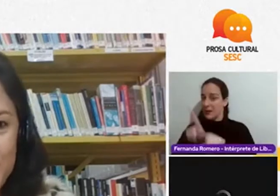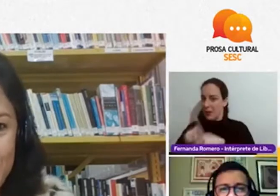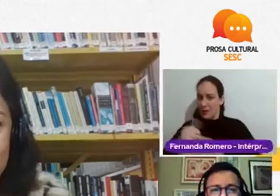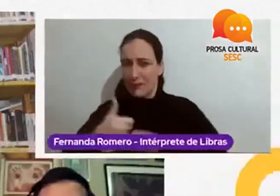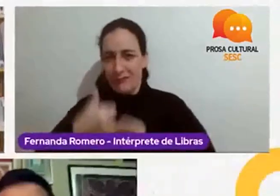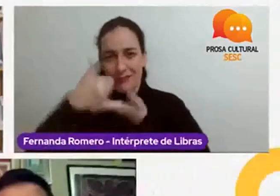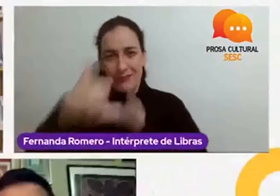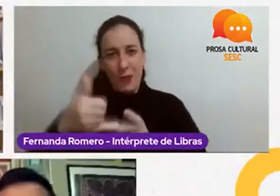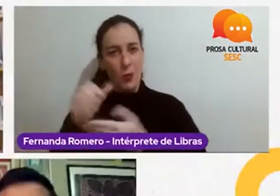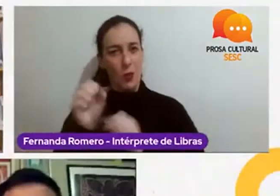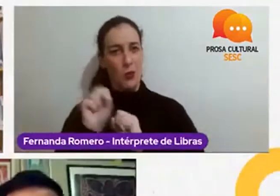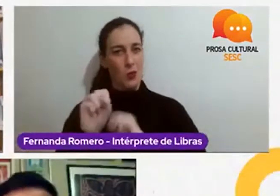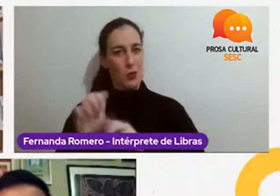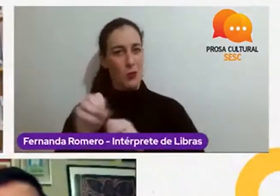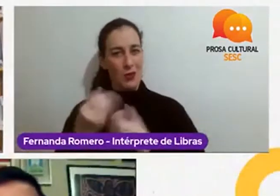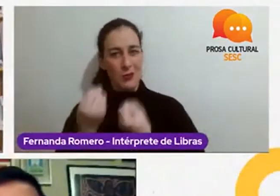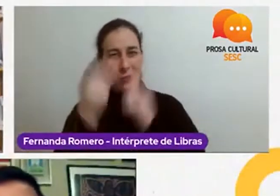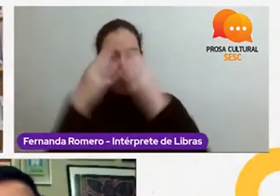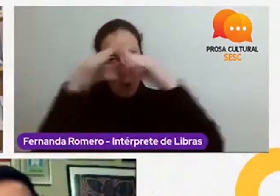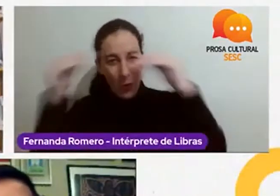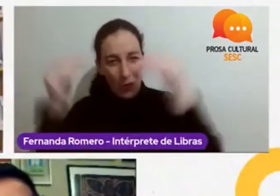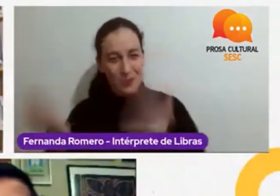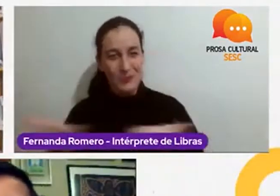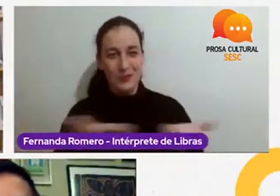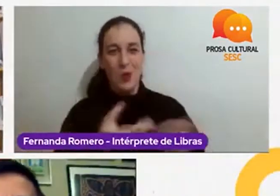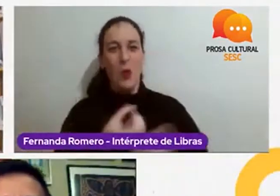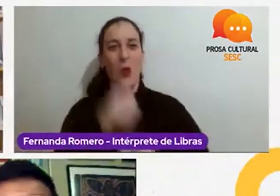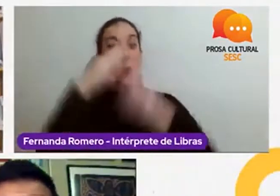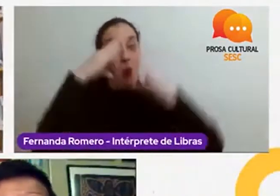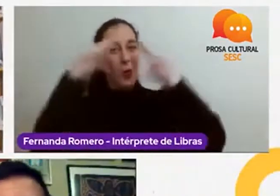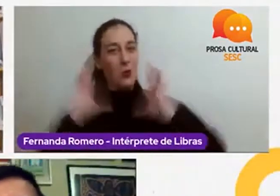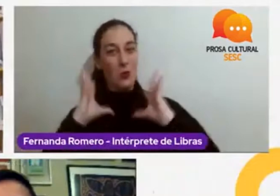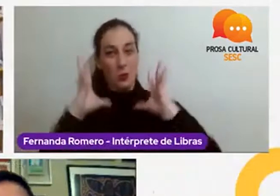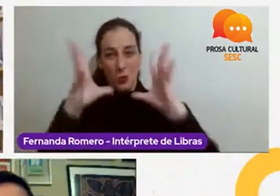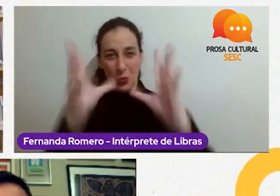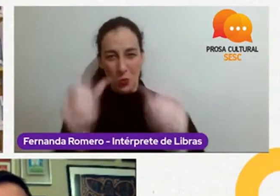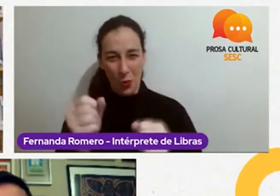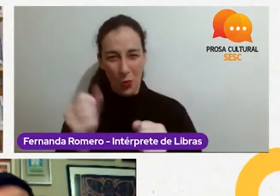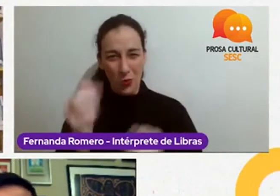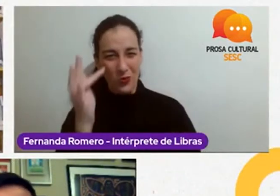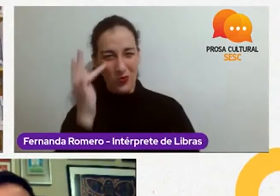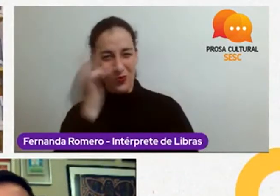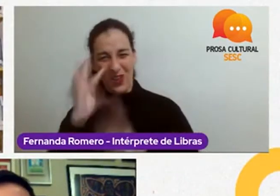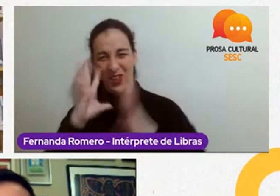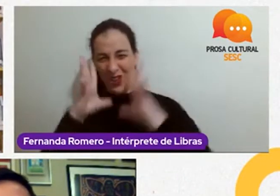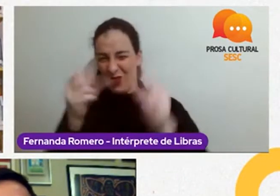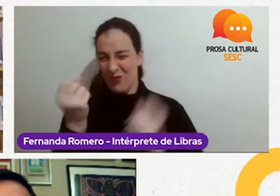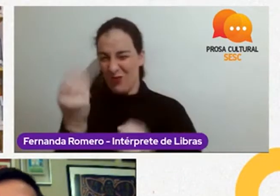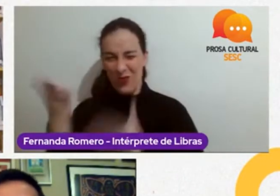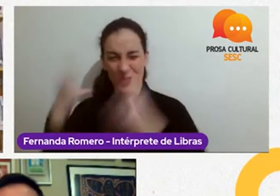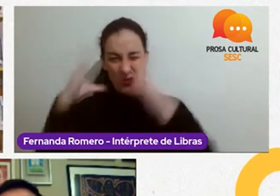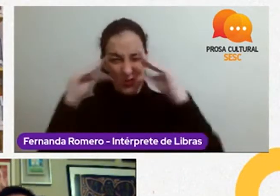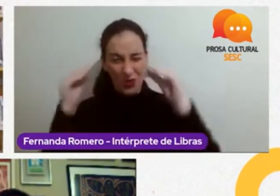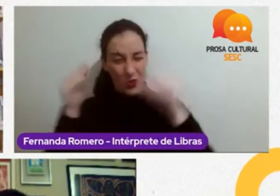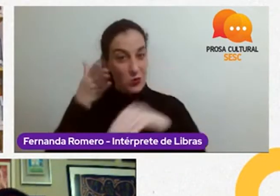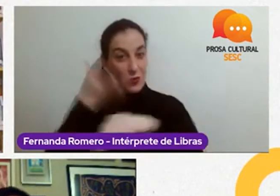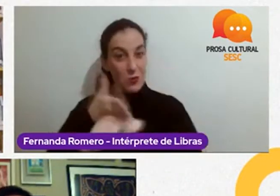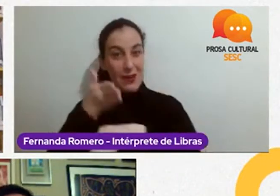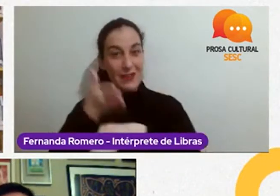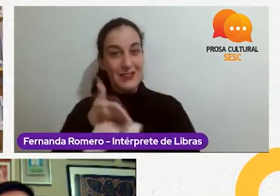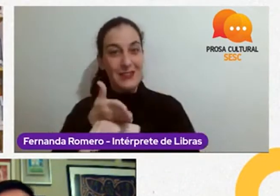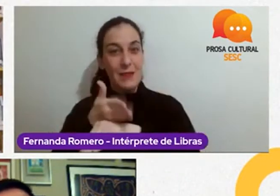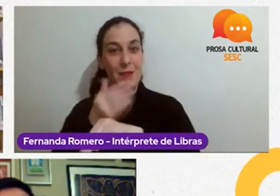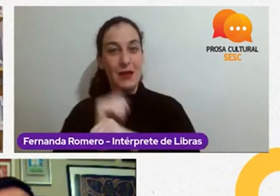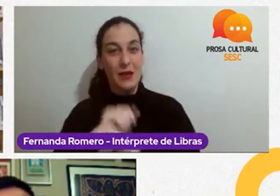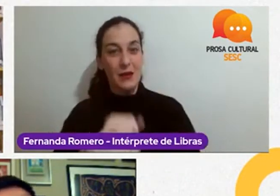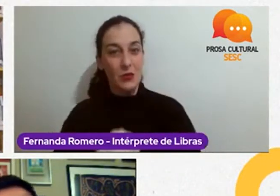noite, Silvio. Boa noite, Roberta, boa noite a todos, boa noite, Fernanda, boa noite a todos que estão conosco, participando. O Silvio então está